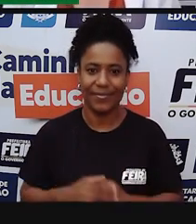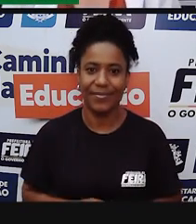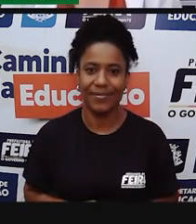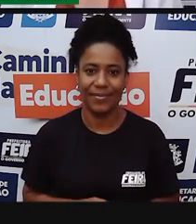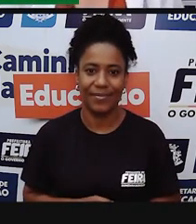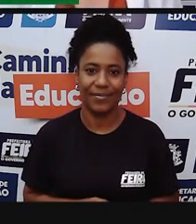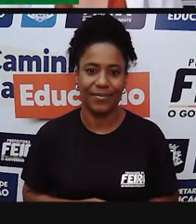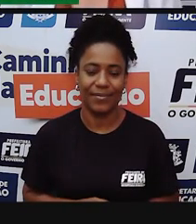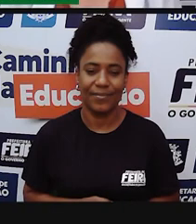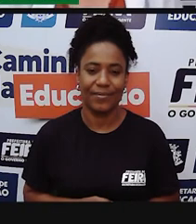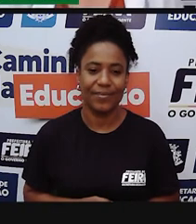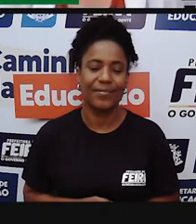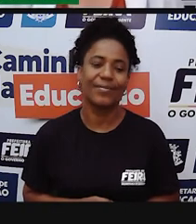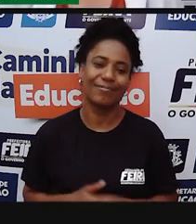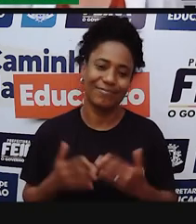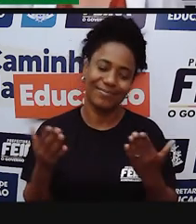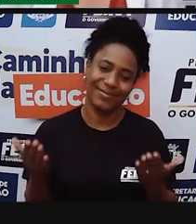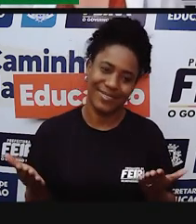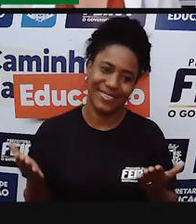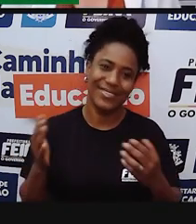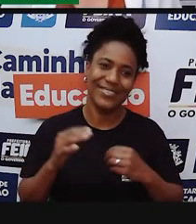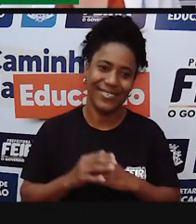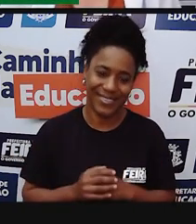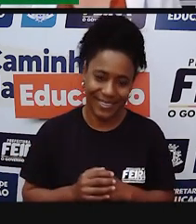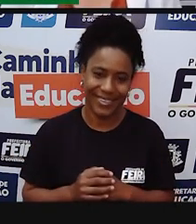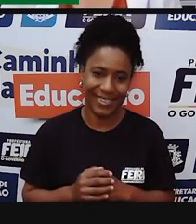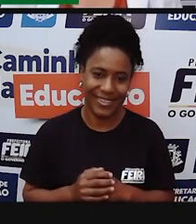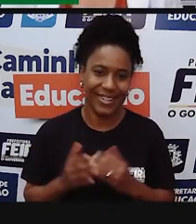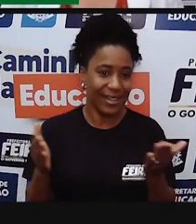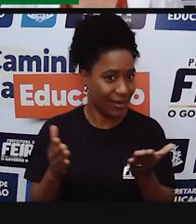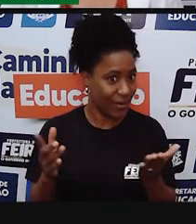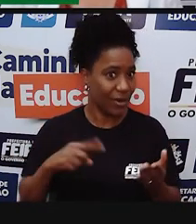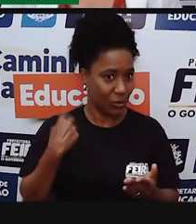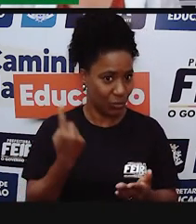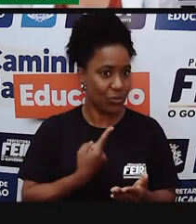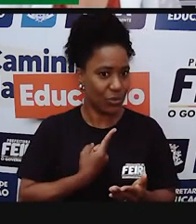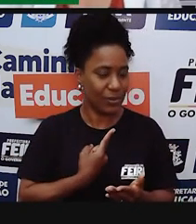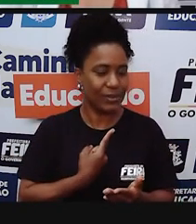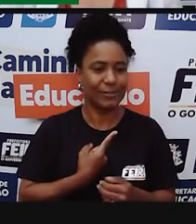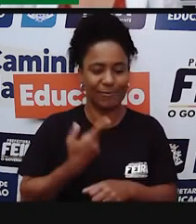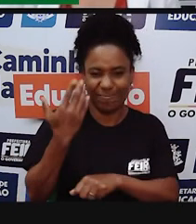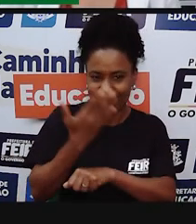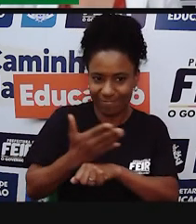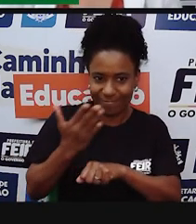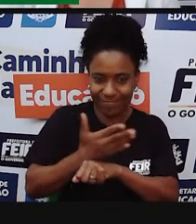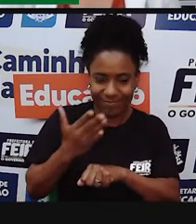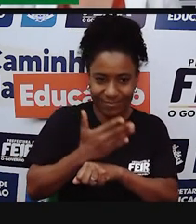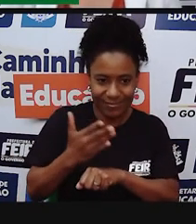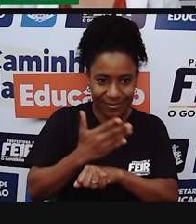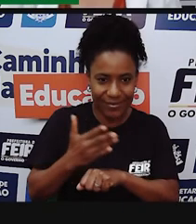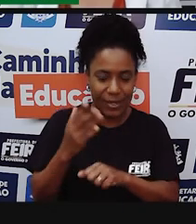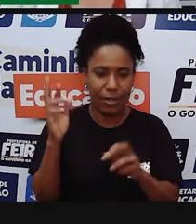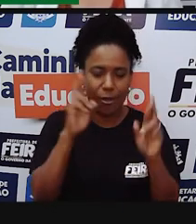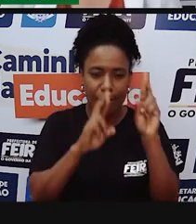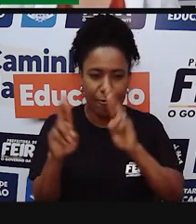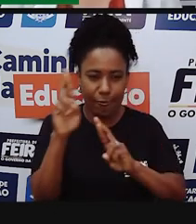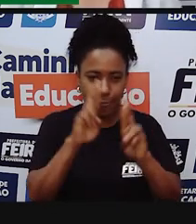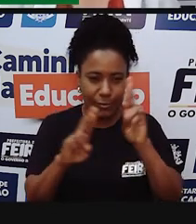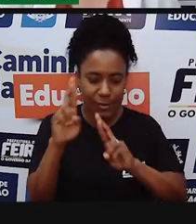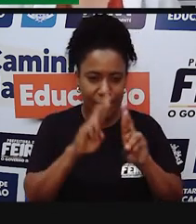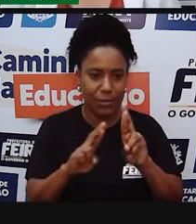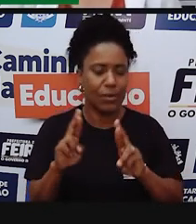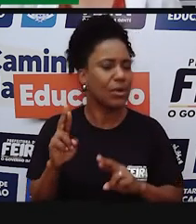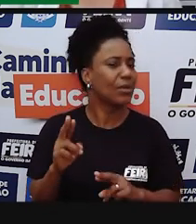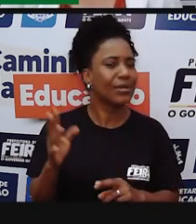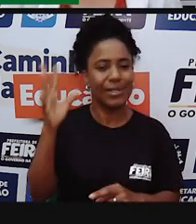E aí Já chegamos então o momento da nossa revisão Vamos retomar agora os principais pontos